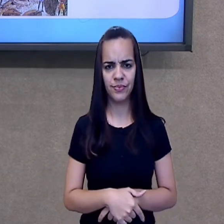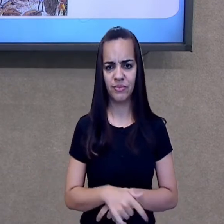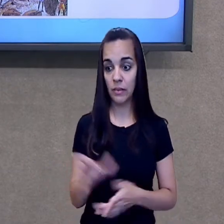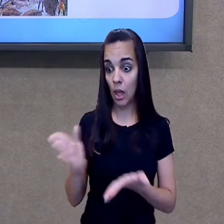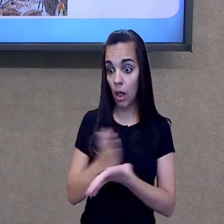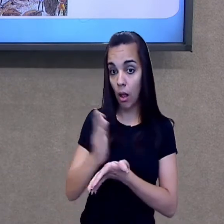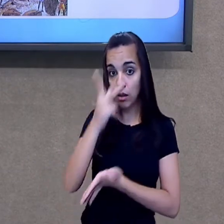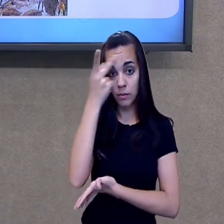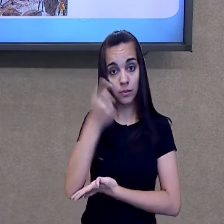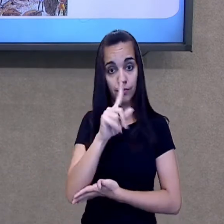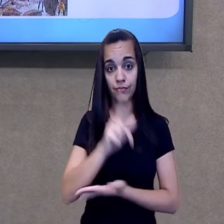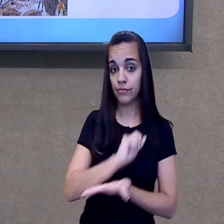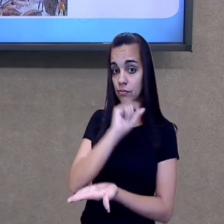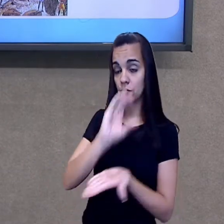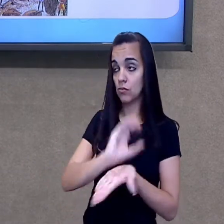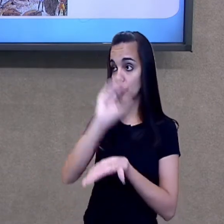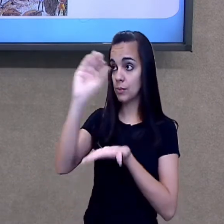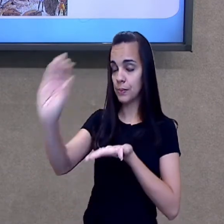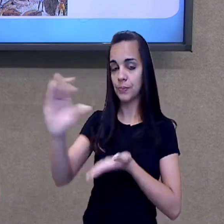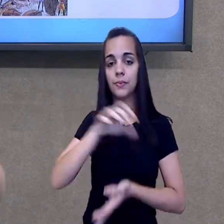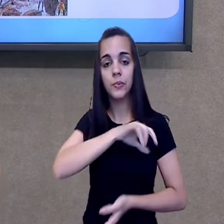não pagavam o imposto